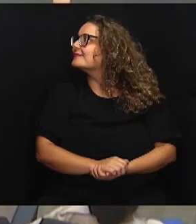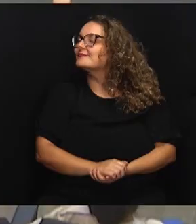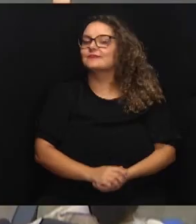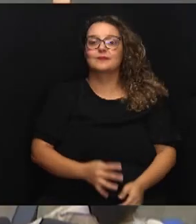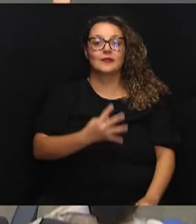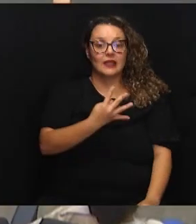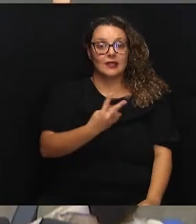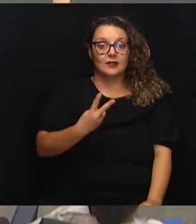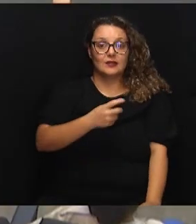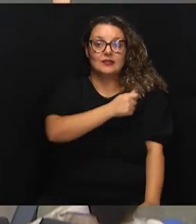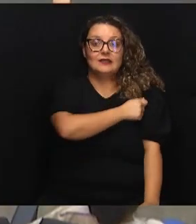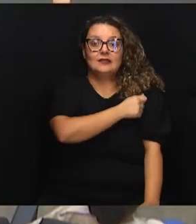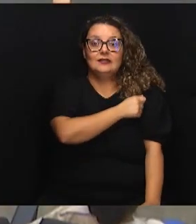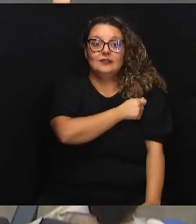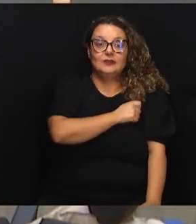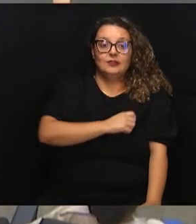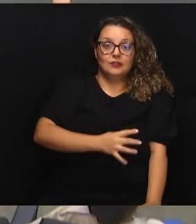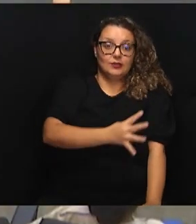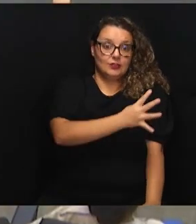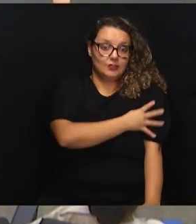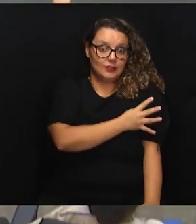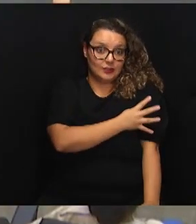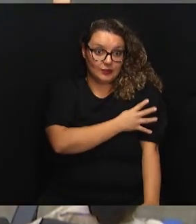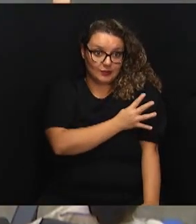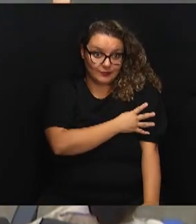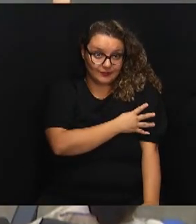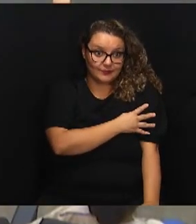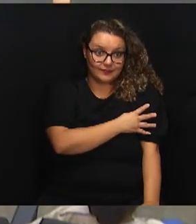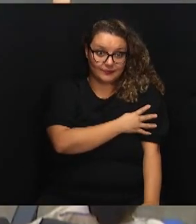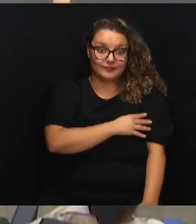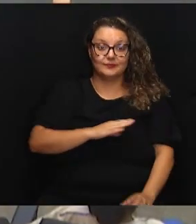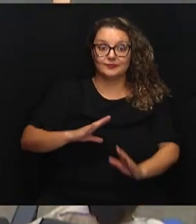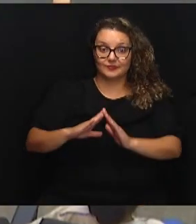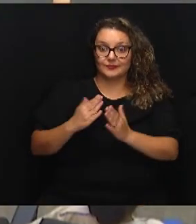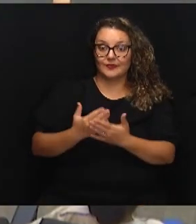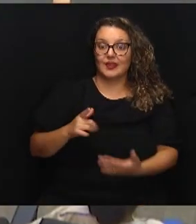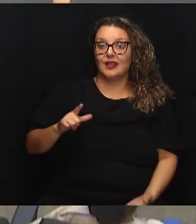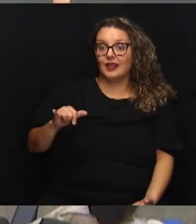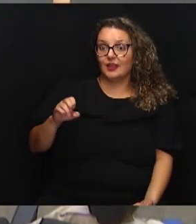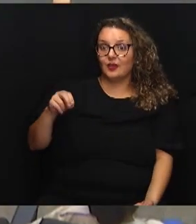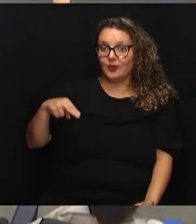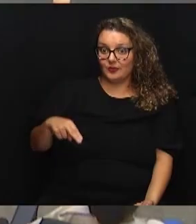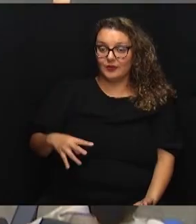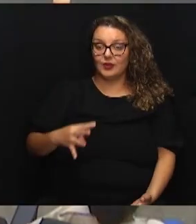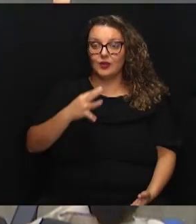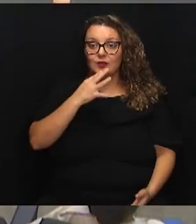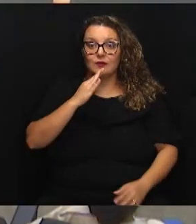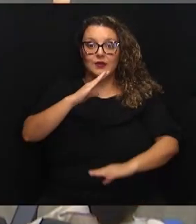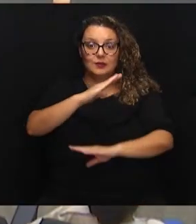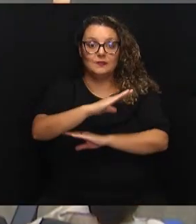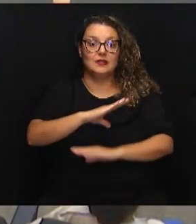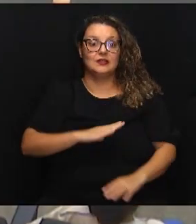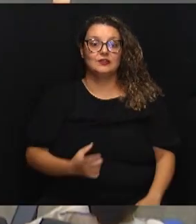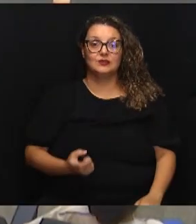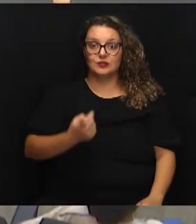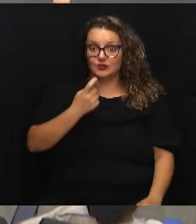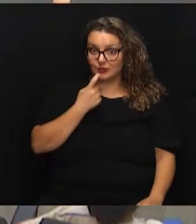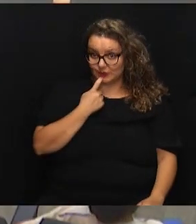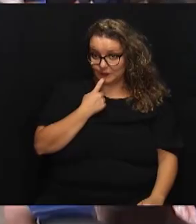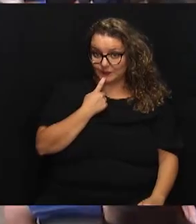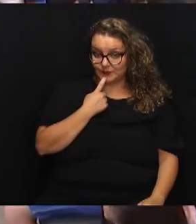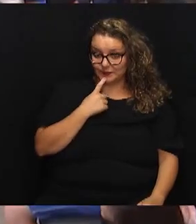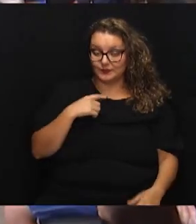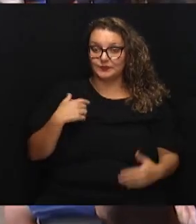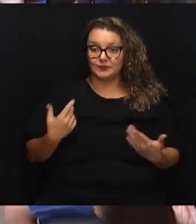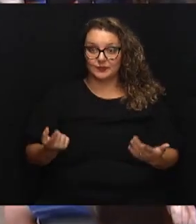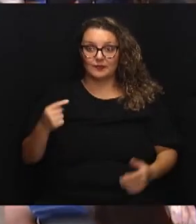42 alunos do 4º ano do ensino fundamental do Colégio Lyon conheceram a Câmara Municipal de Campinas.